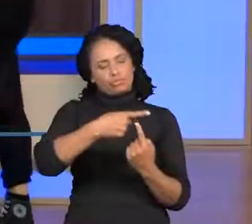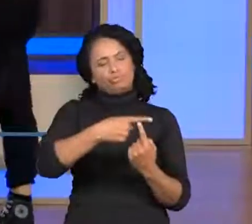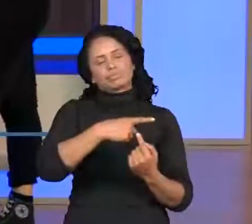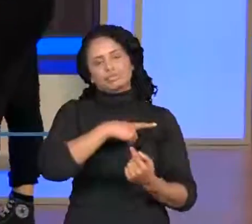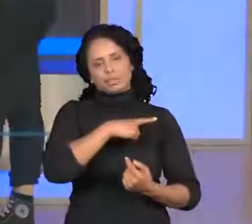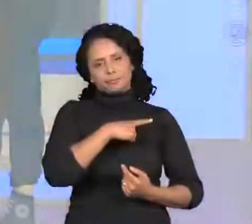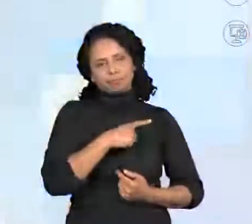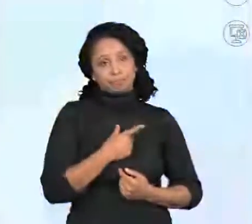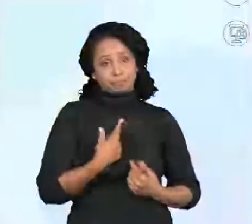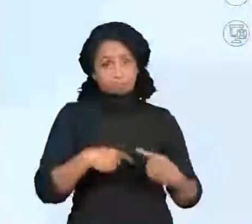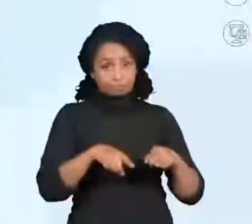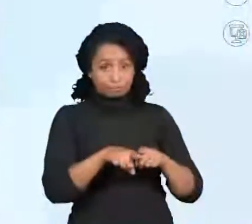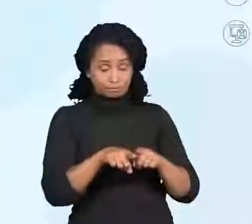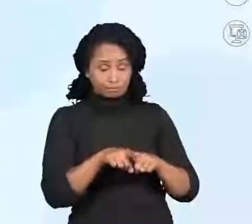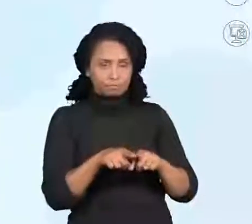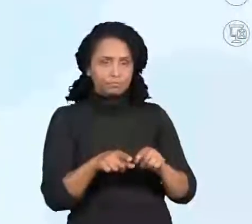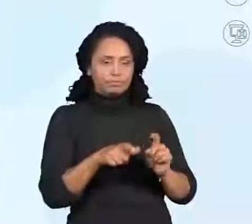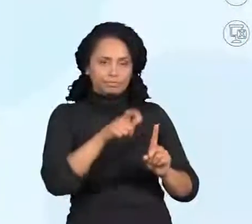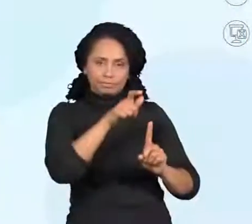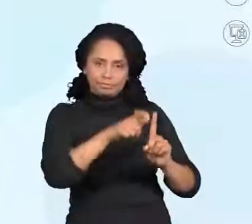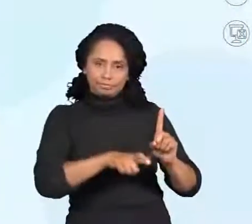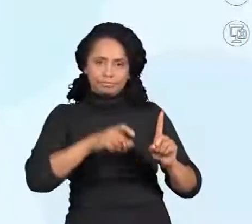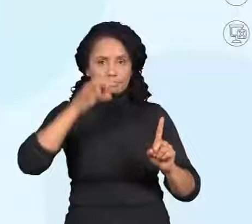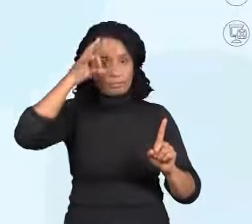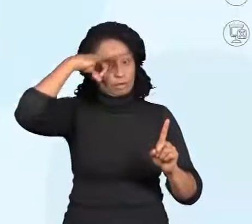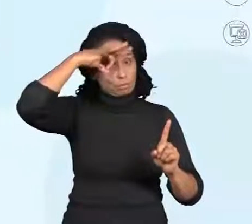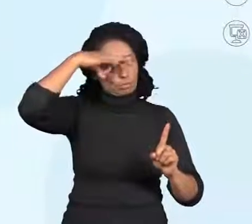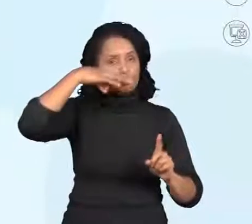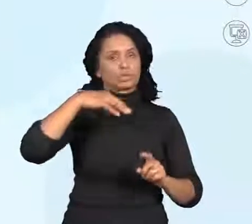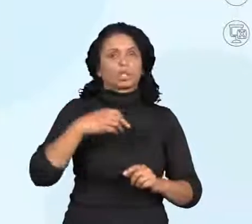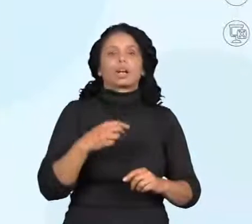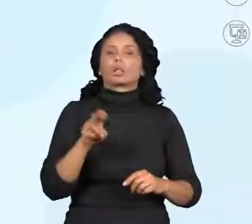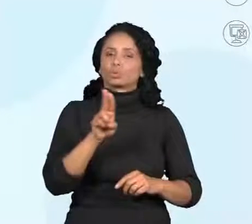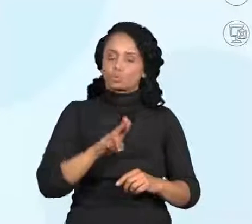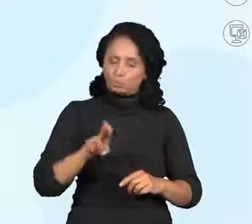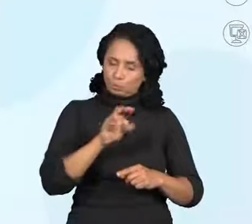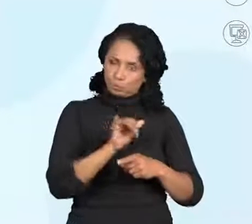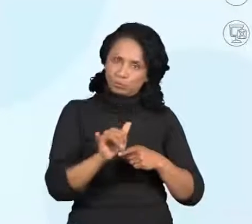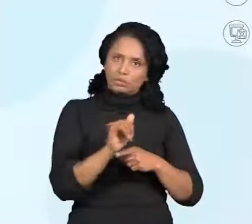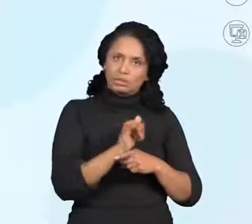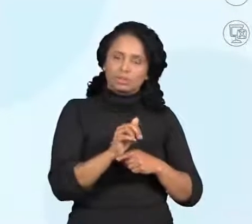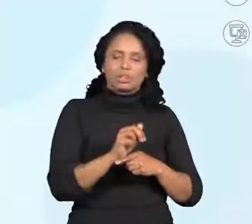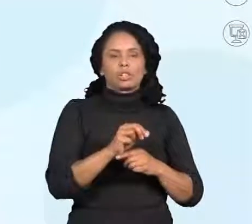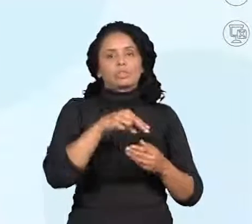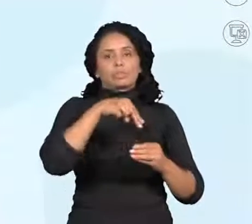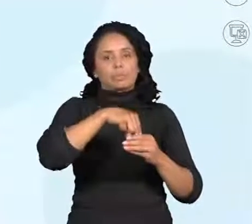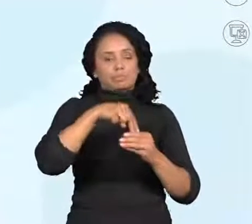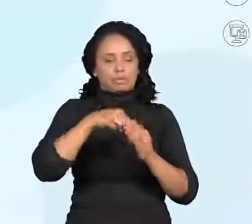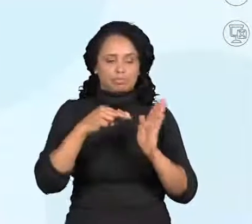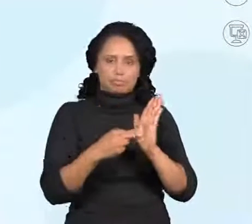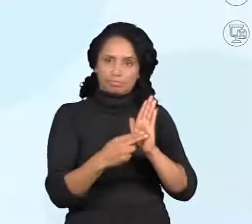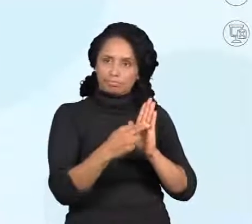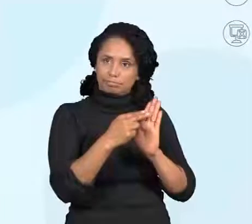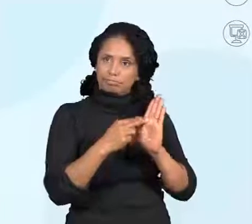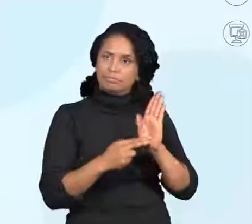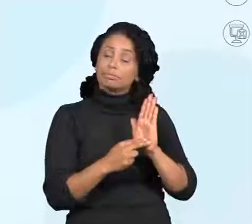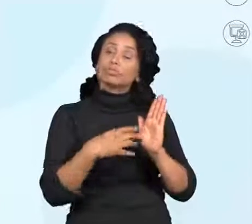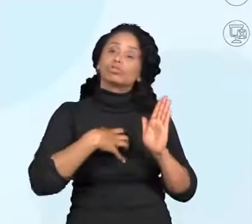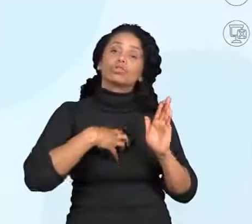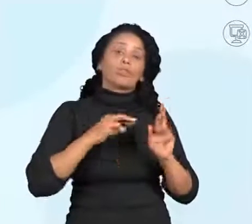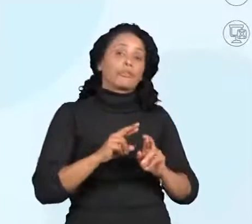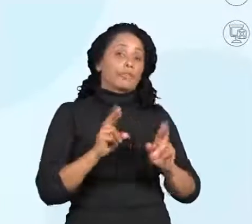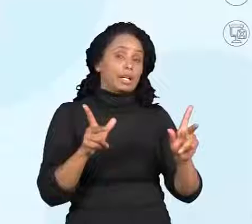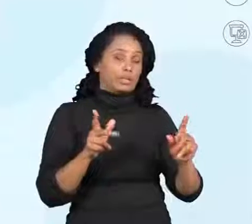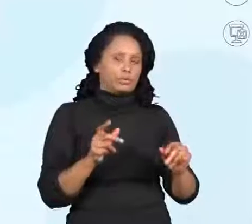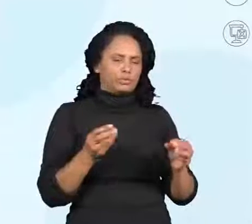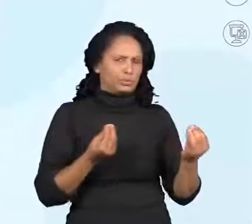misturava muito disso também é Cândido Portinari. Então, nós temos uma imagem aí do Cândido Portinari,